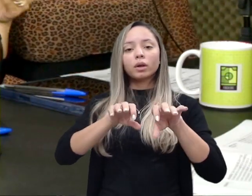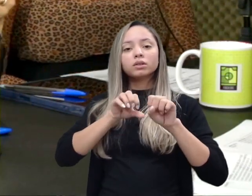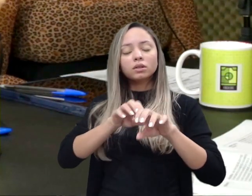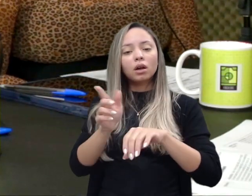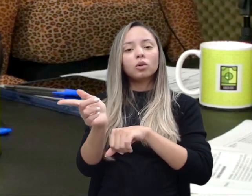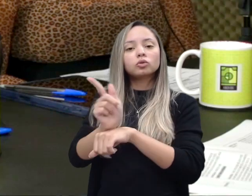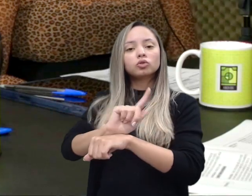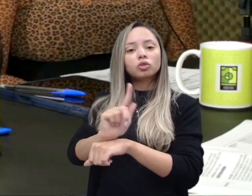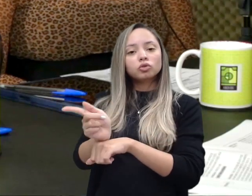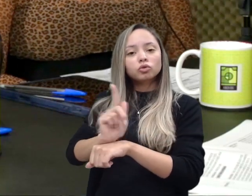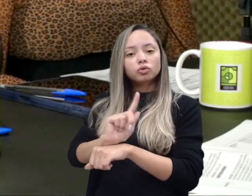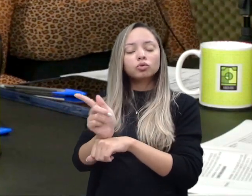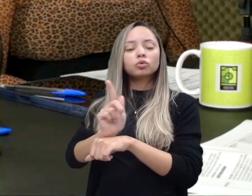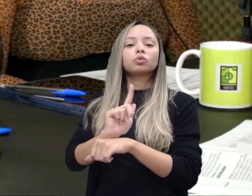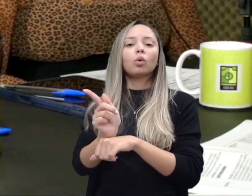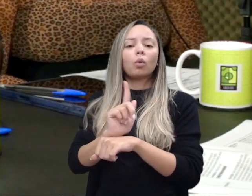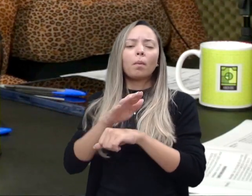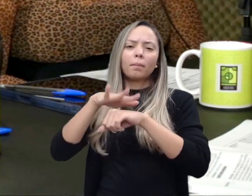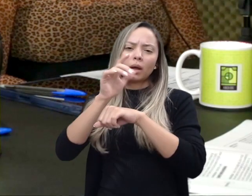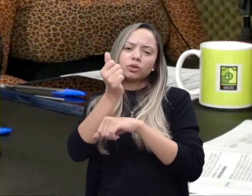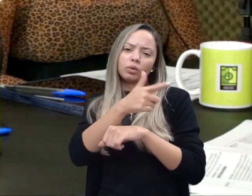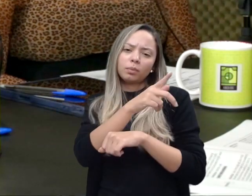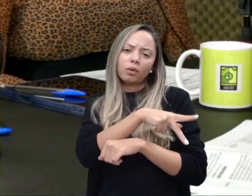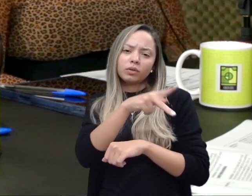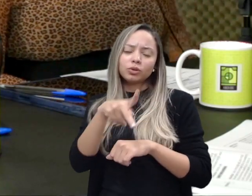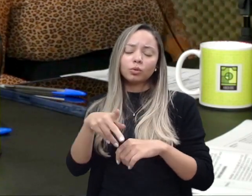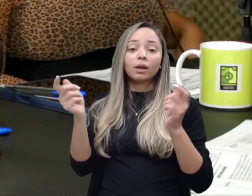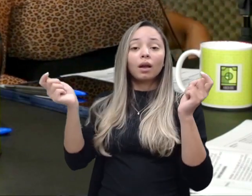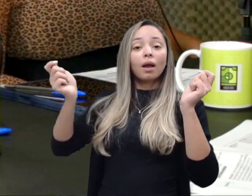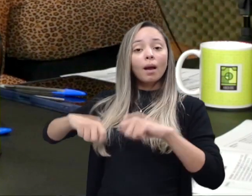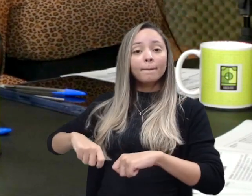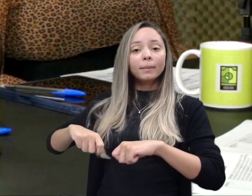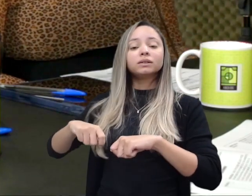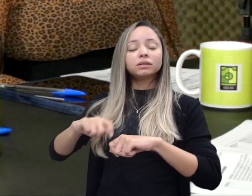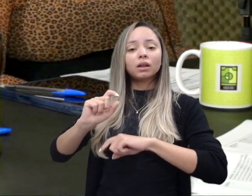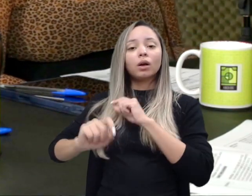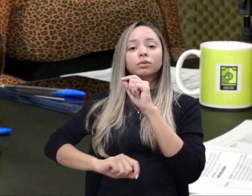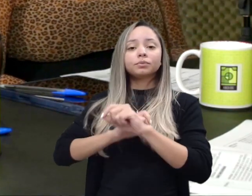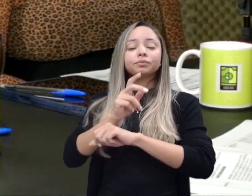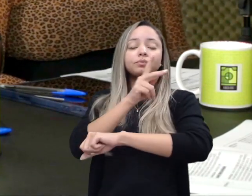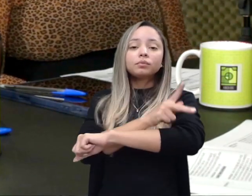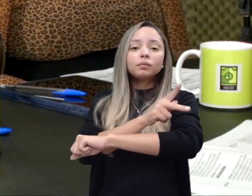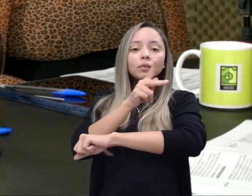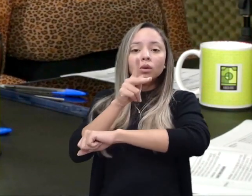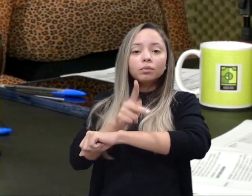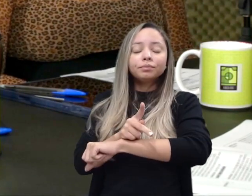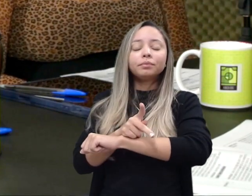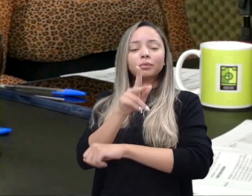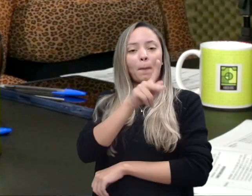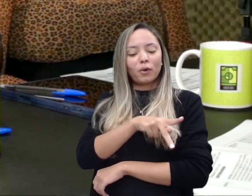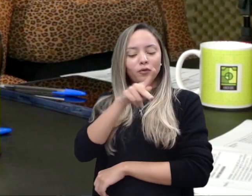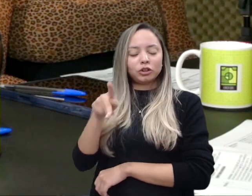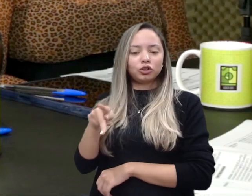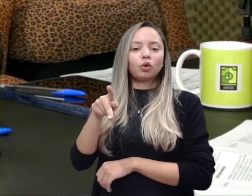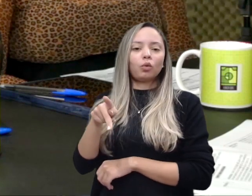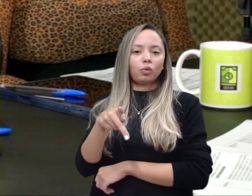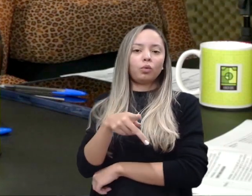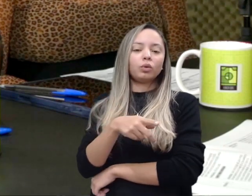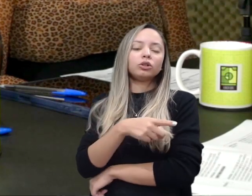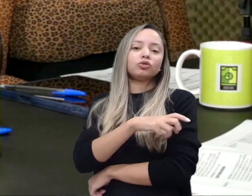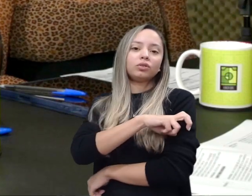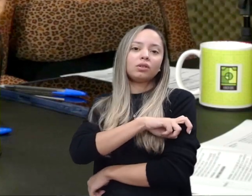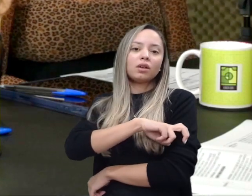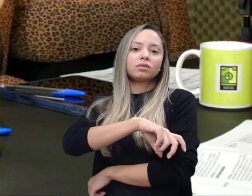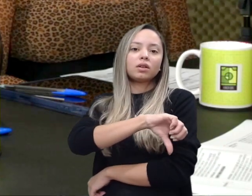gestores, né, mais do que do próprio professor em si, em capacitar as séries iniciais, os professores das séries iniciais. Então, quando a gente vai, na